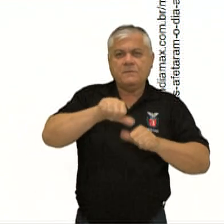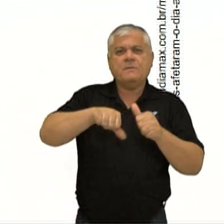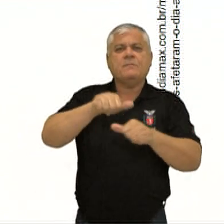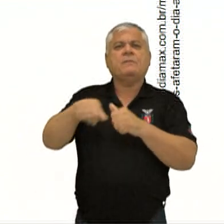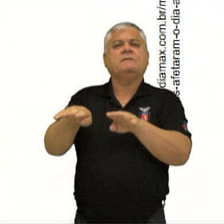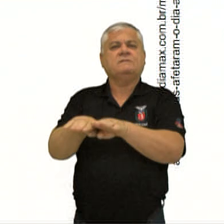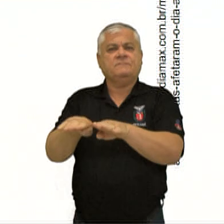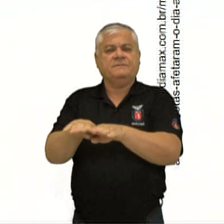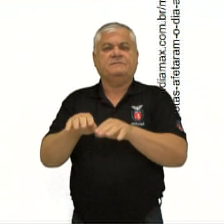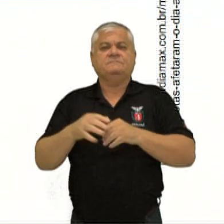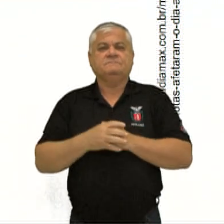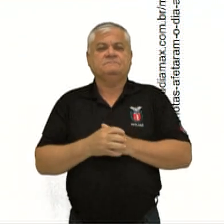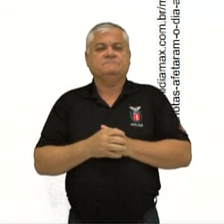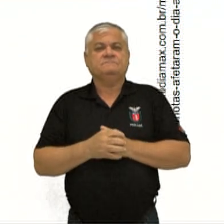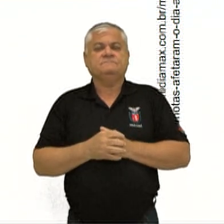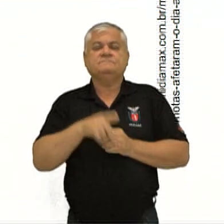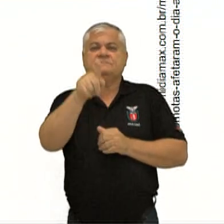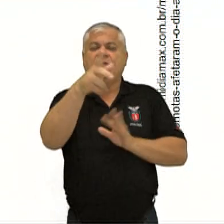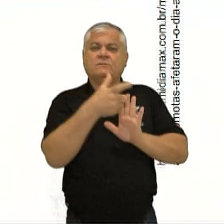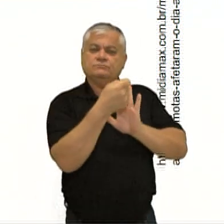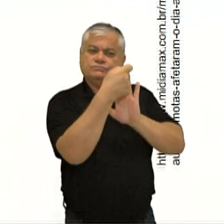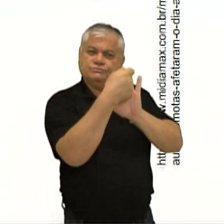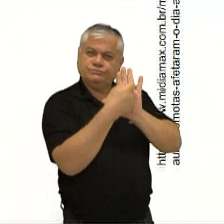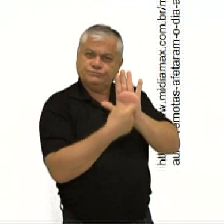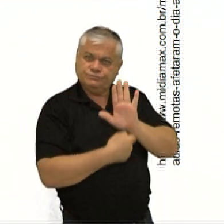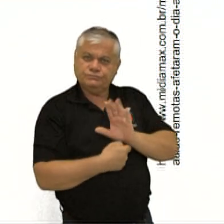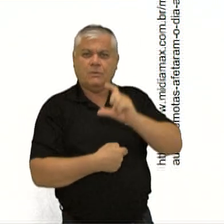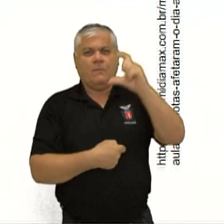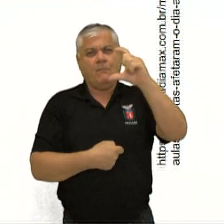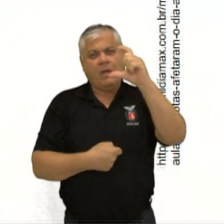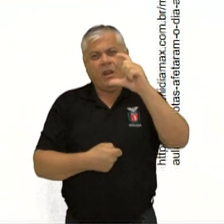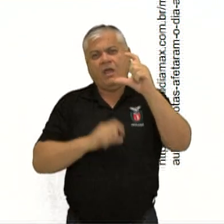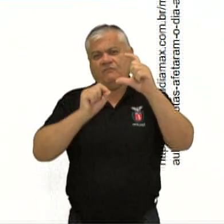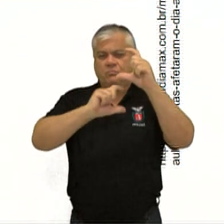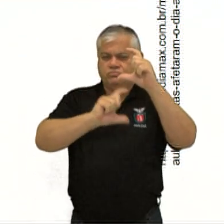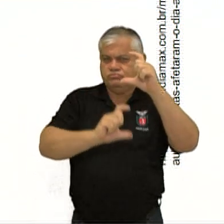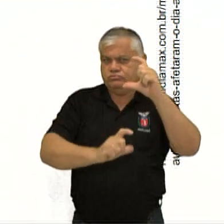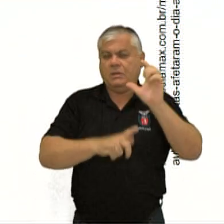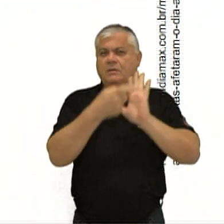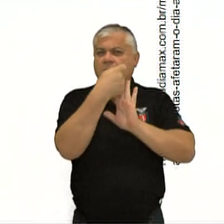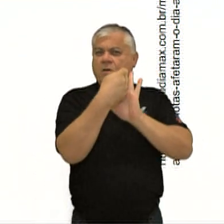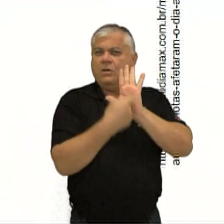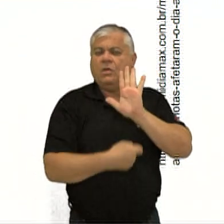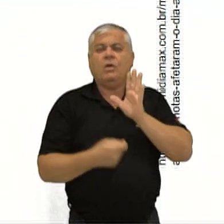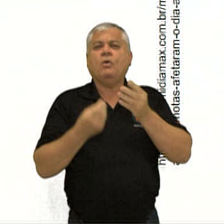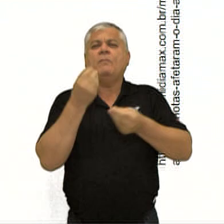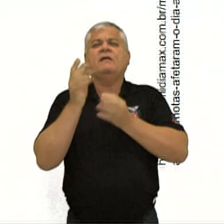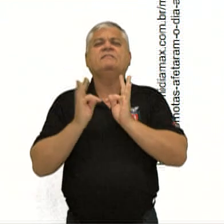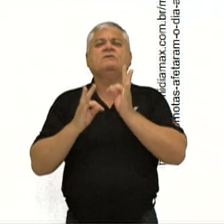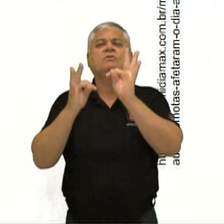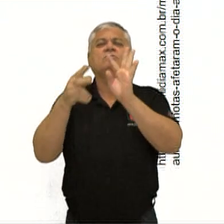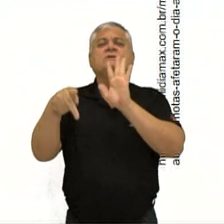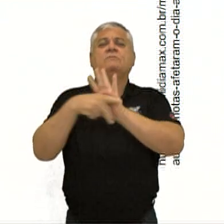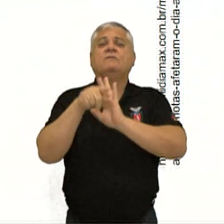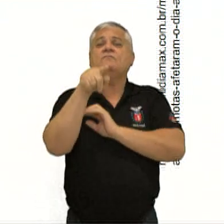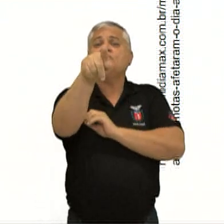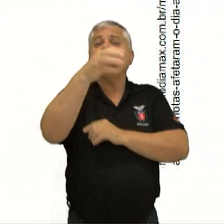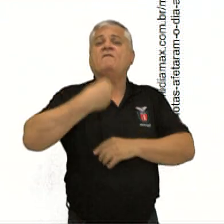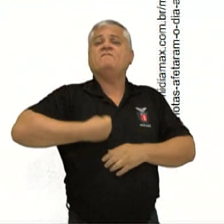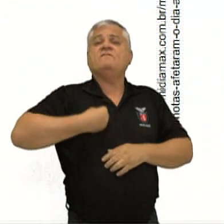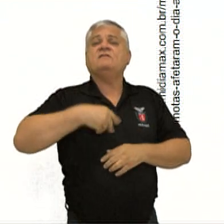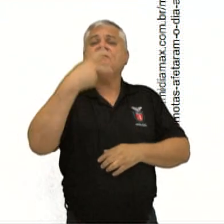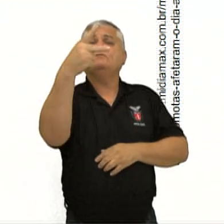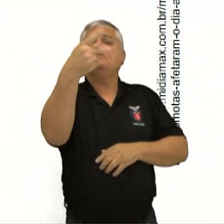também. Descreva em um parágrafo ou mais como a tecnologia faz parte do seu cotidiano e como você